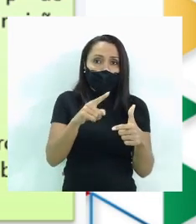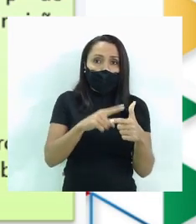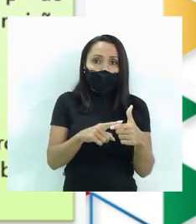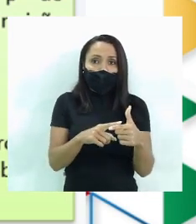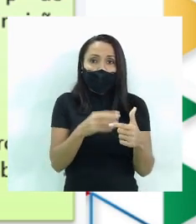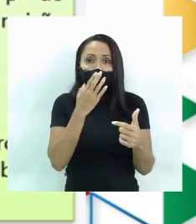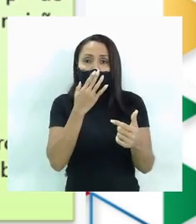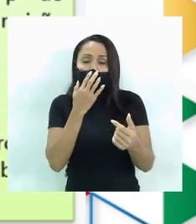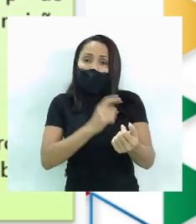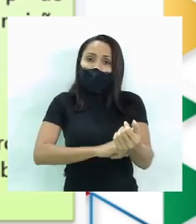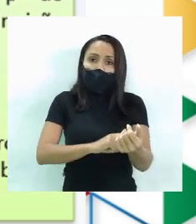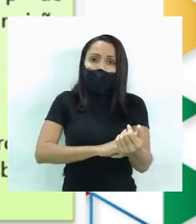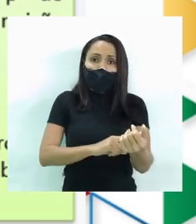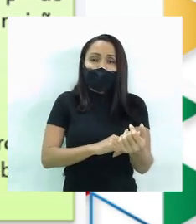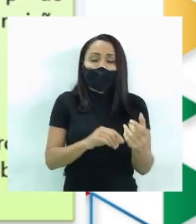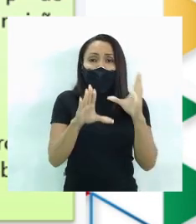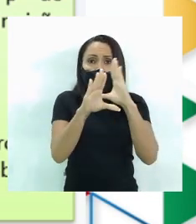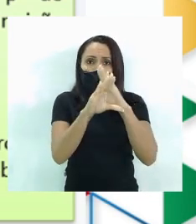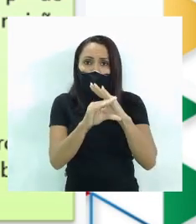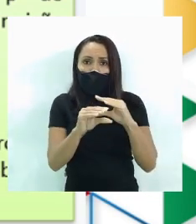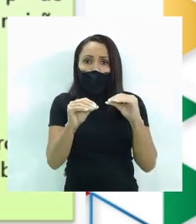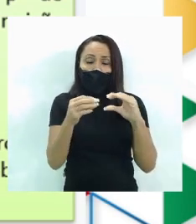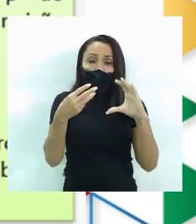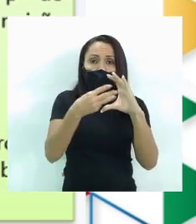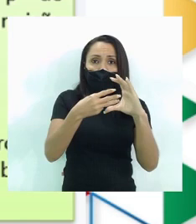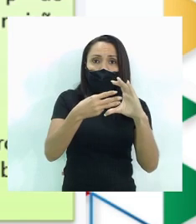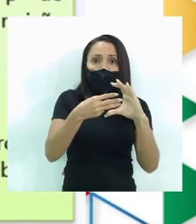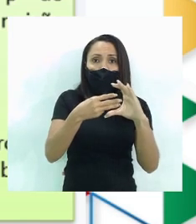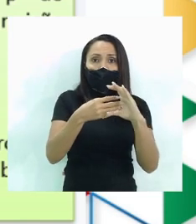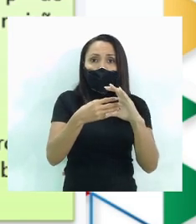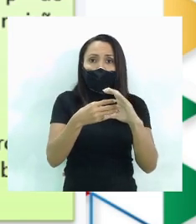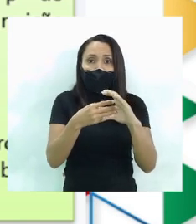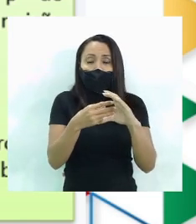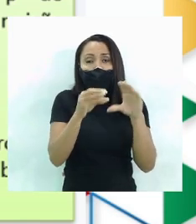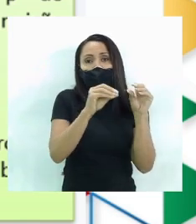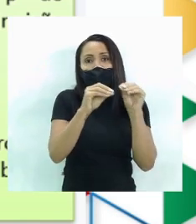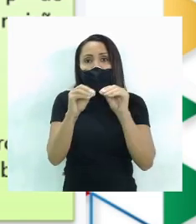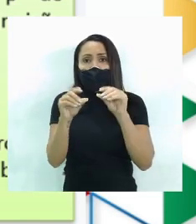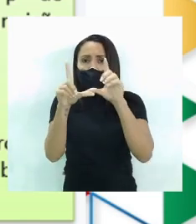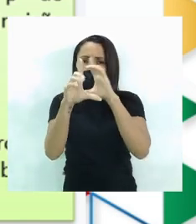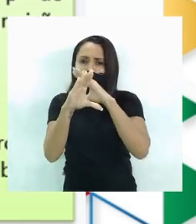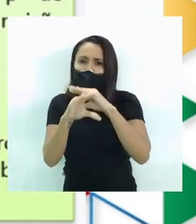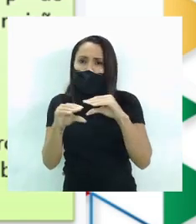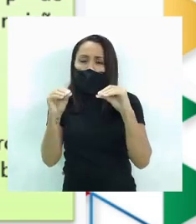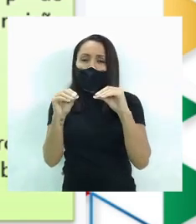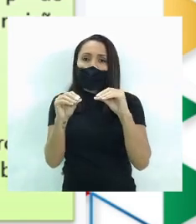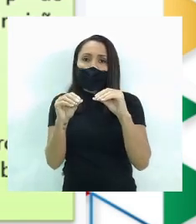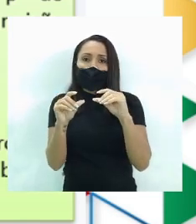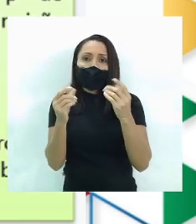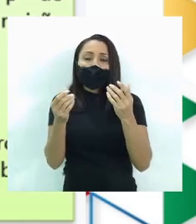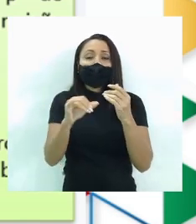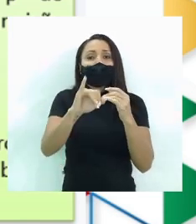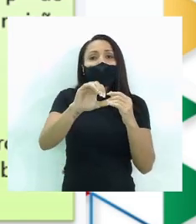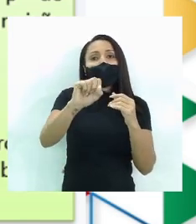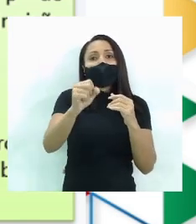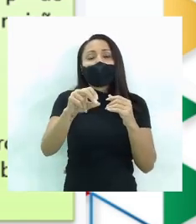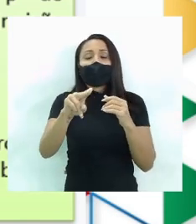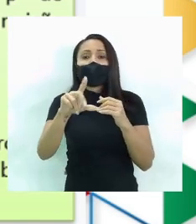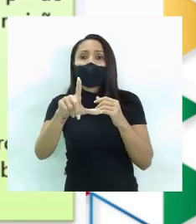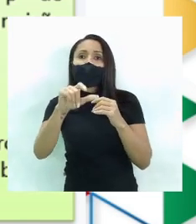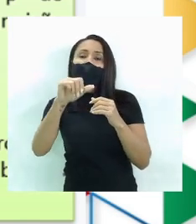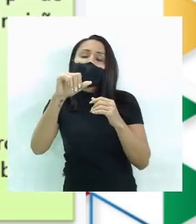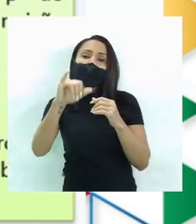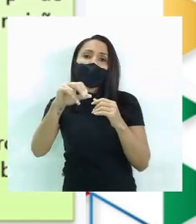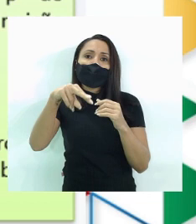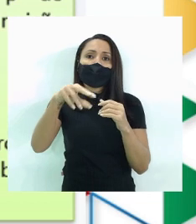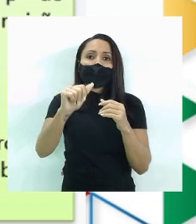que causa a redução das células beta do pâncreas, que leva à diminuição da produção de insulina. E no diabetes do